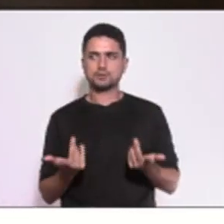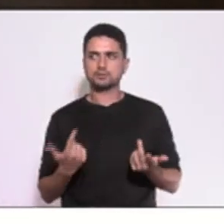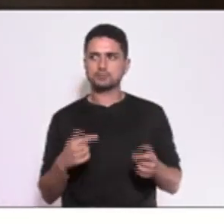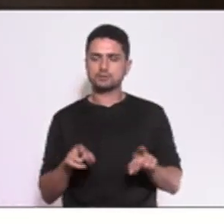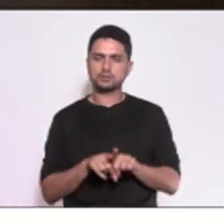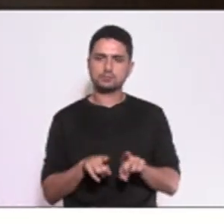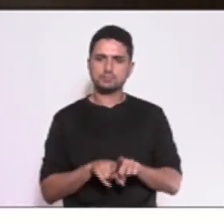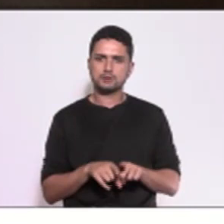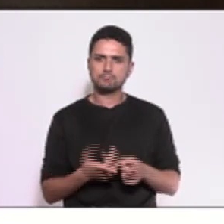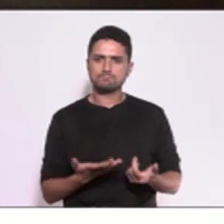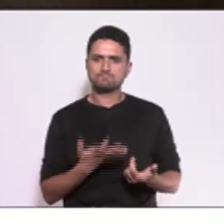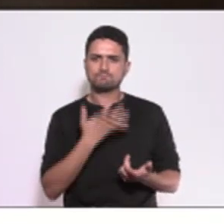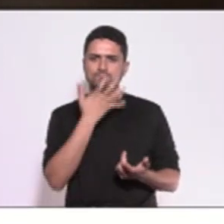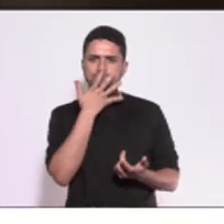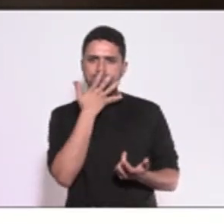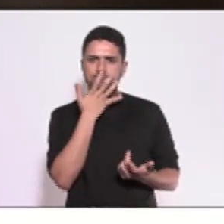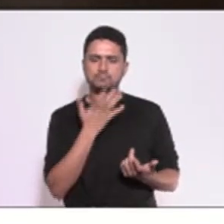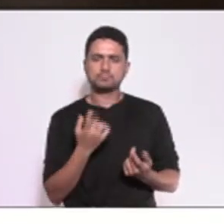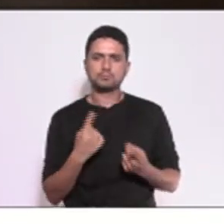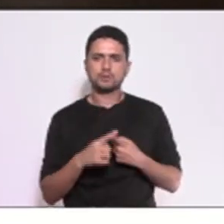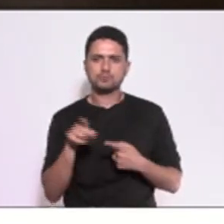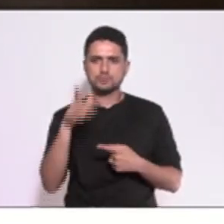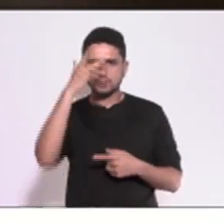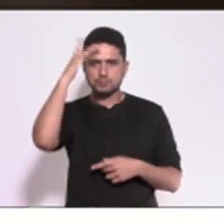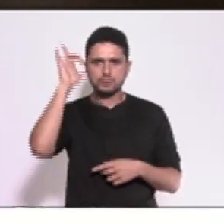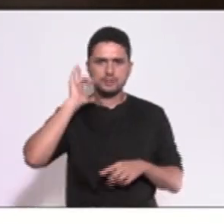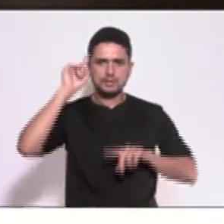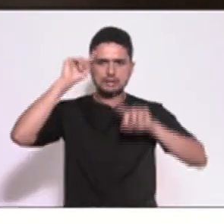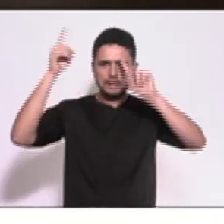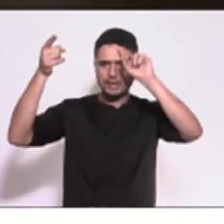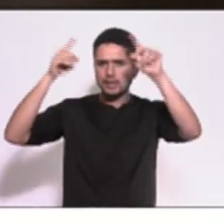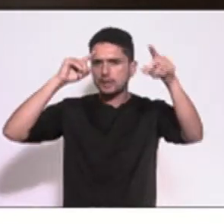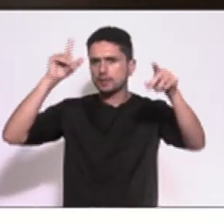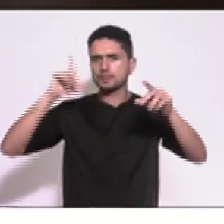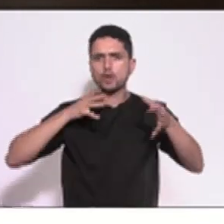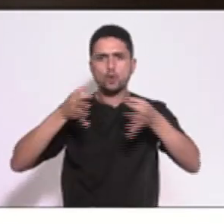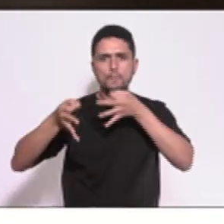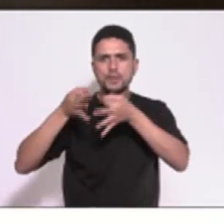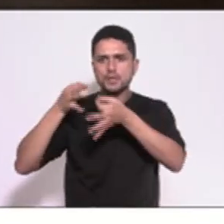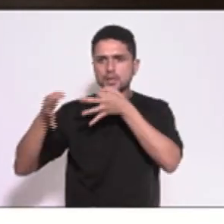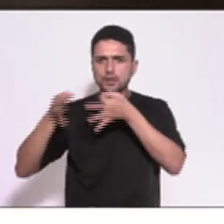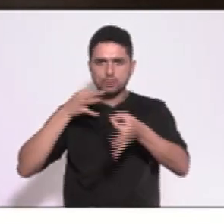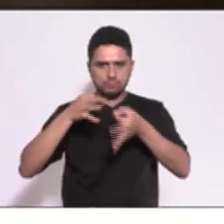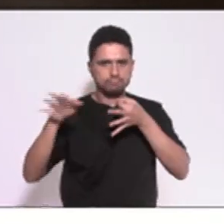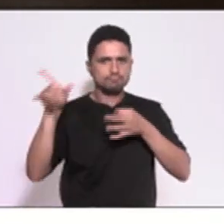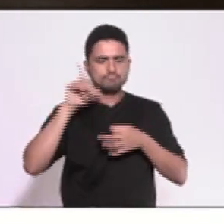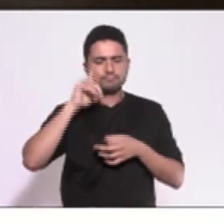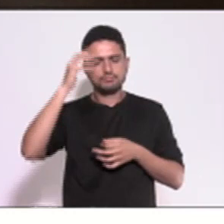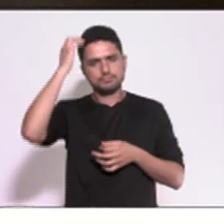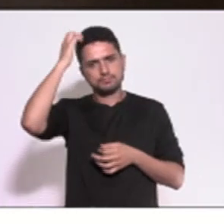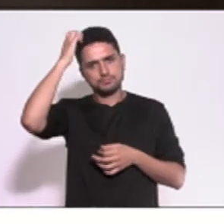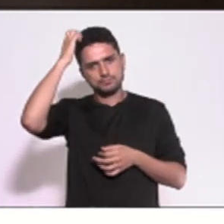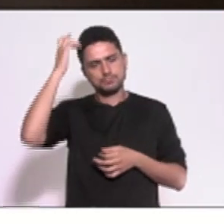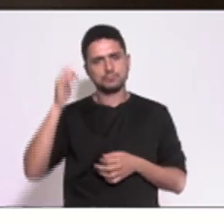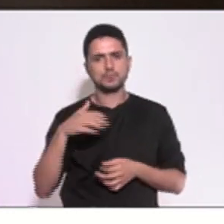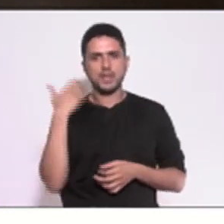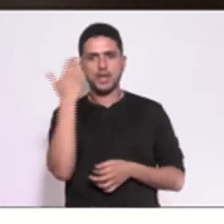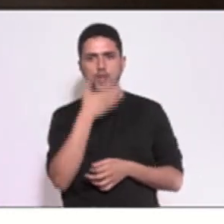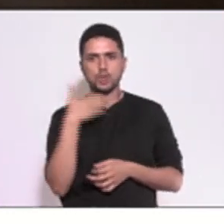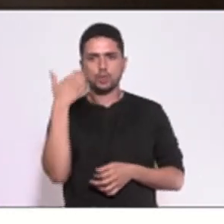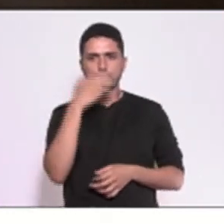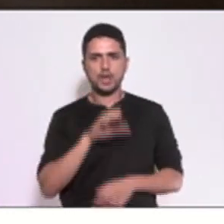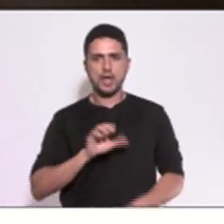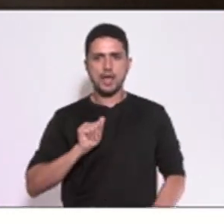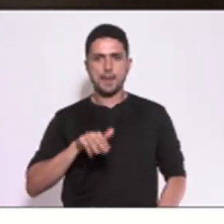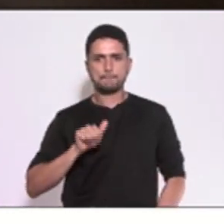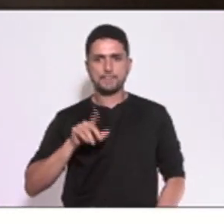admiração, porque você é uma pessoa que tem ideias, que tem opiniões. O cantor Amado Batista diz que só é